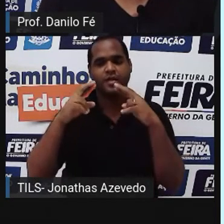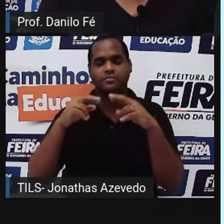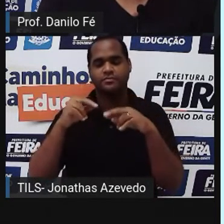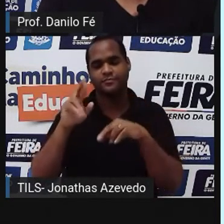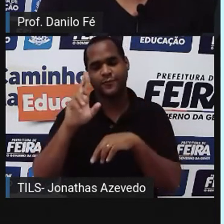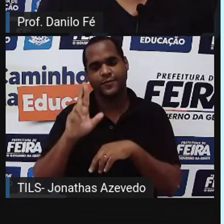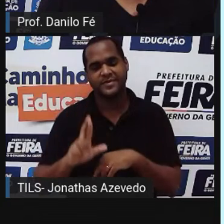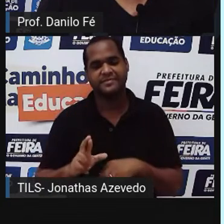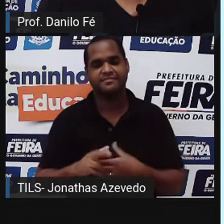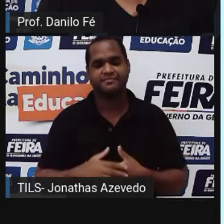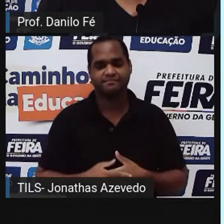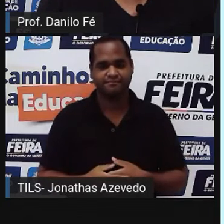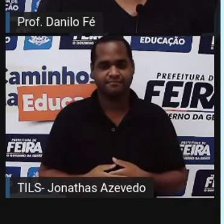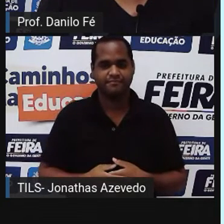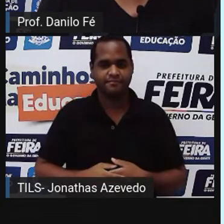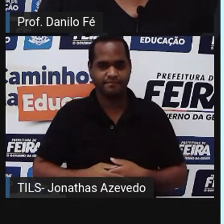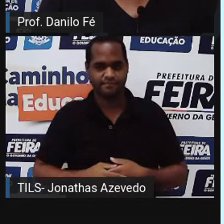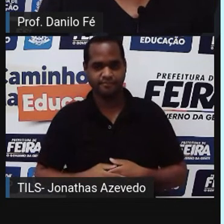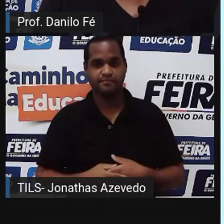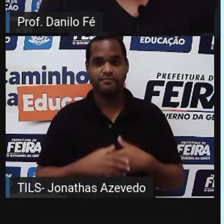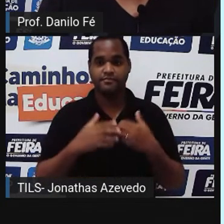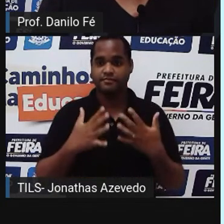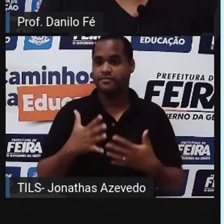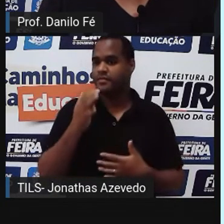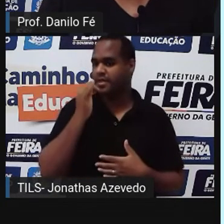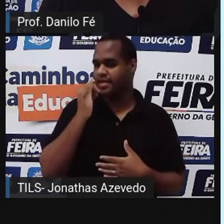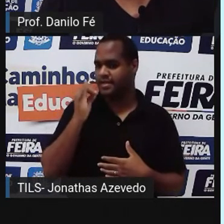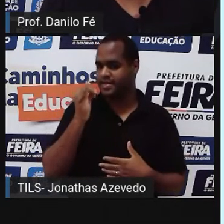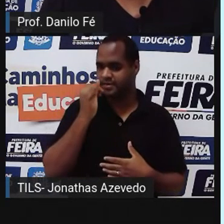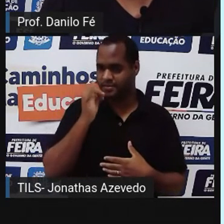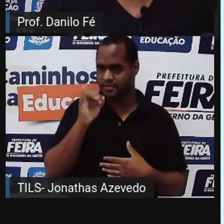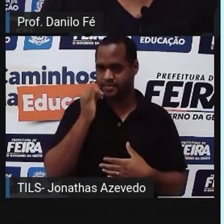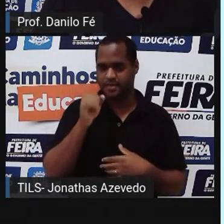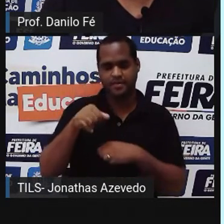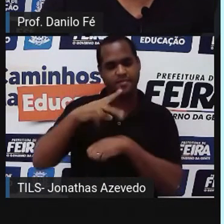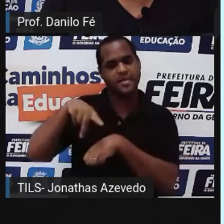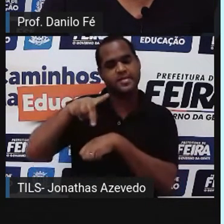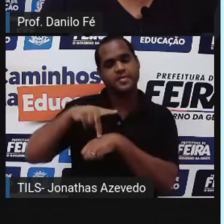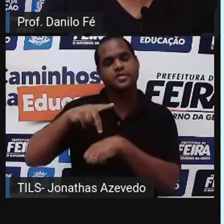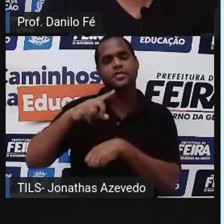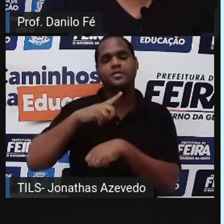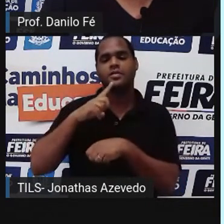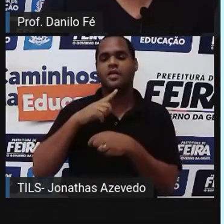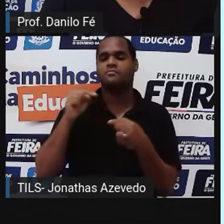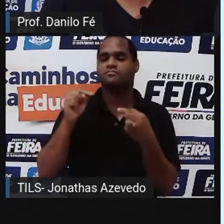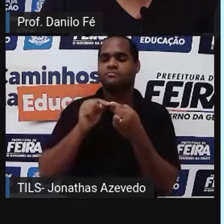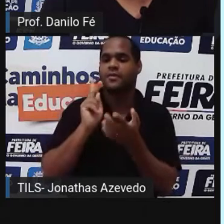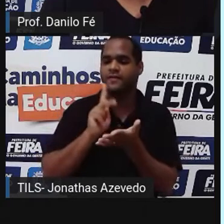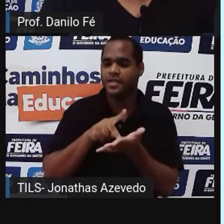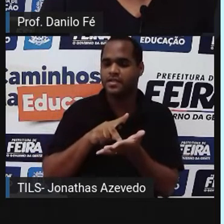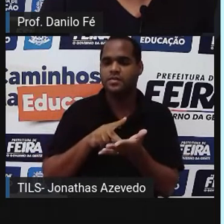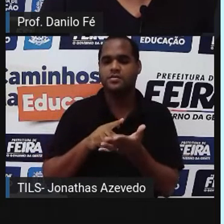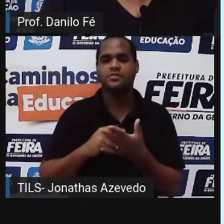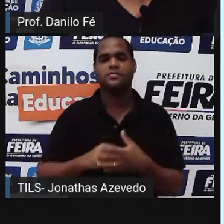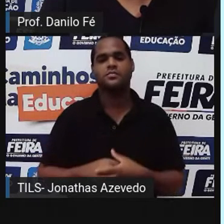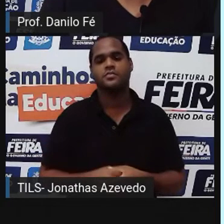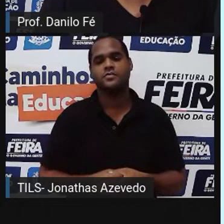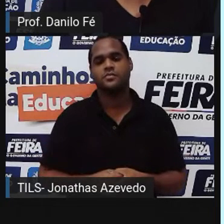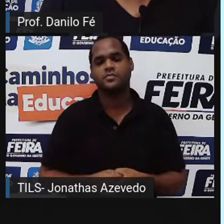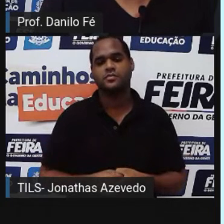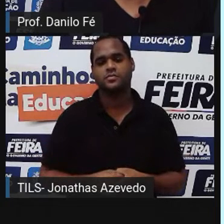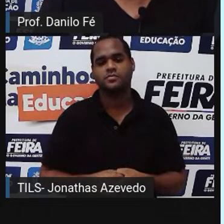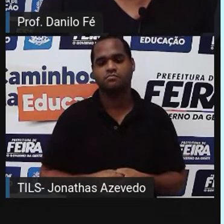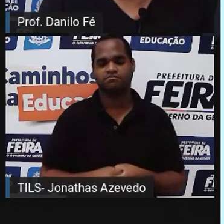Bem, e a Itália? A Itália, na verdade, se tornava